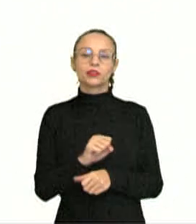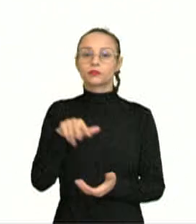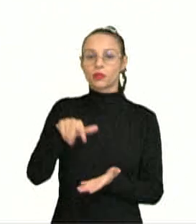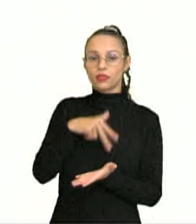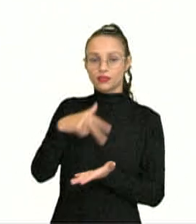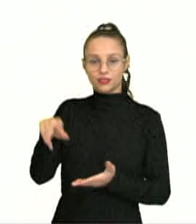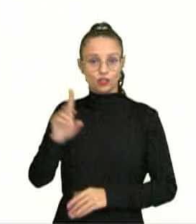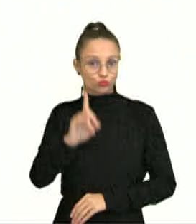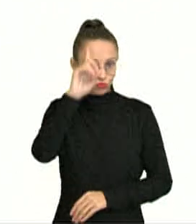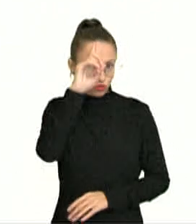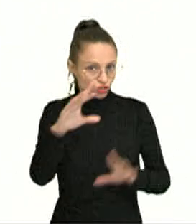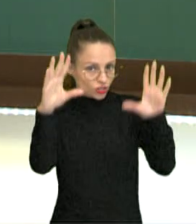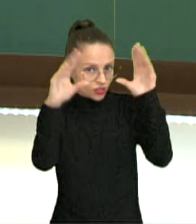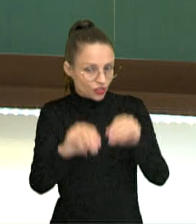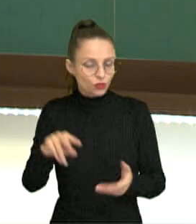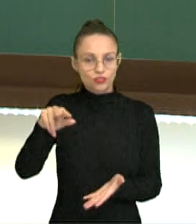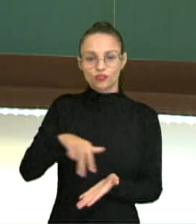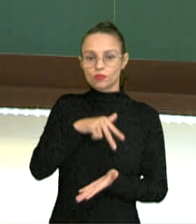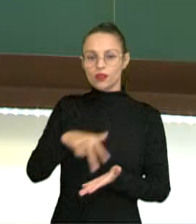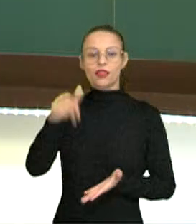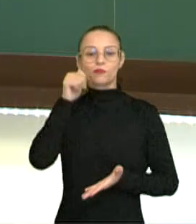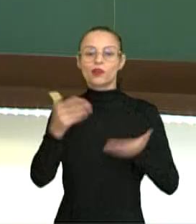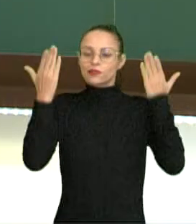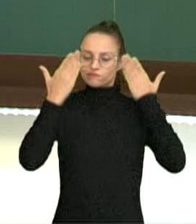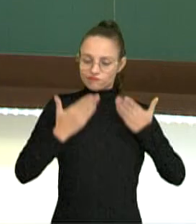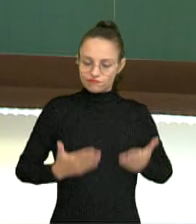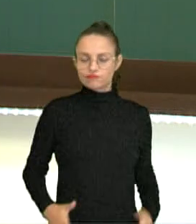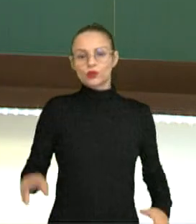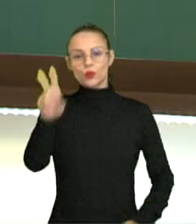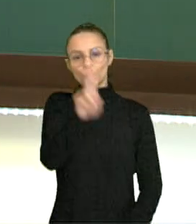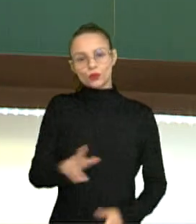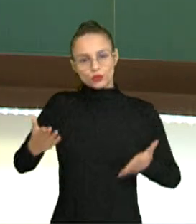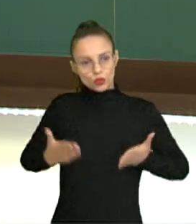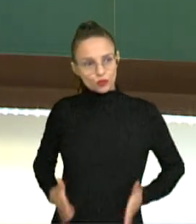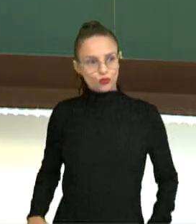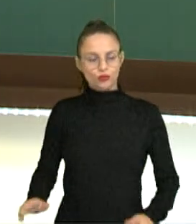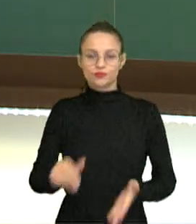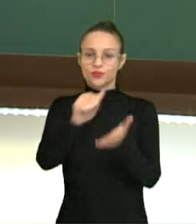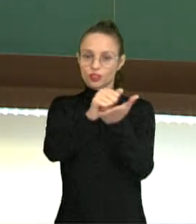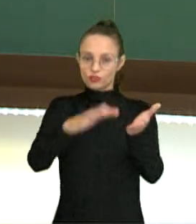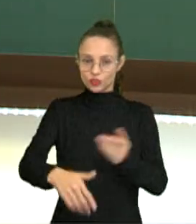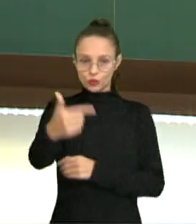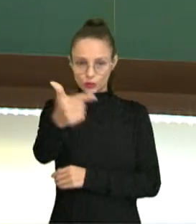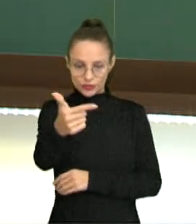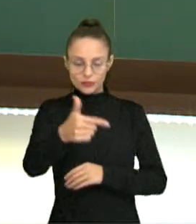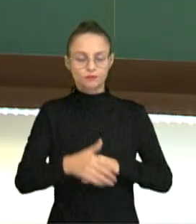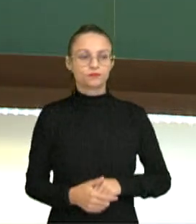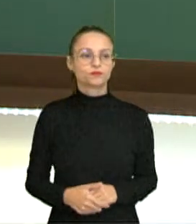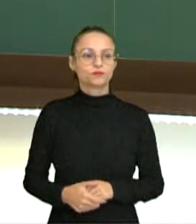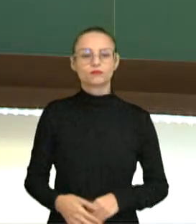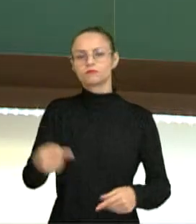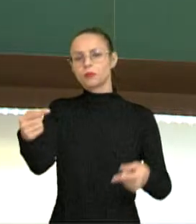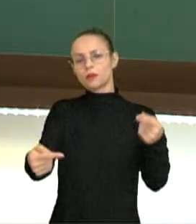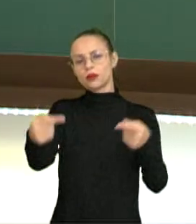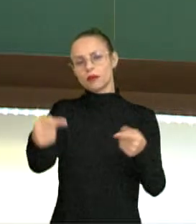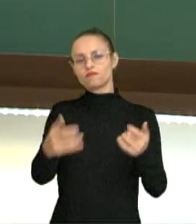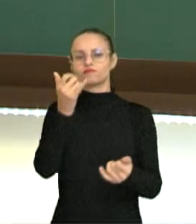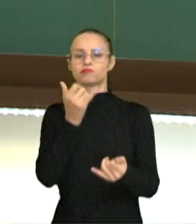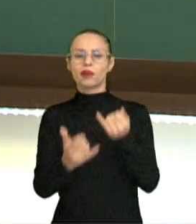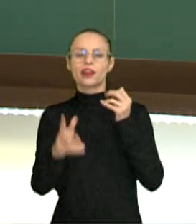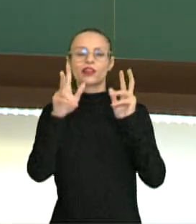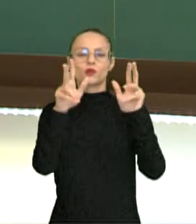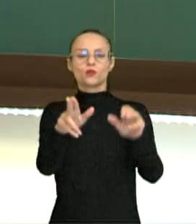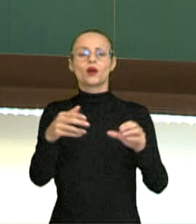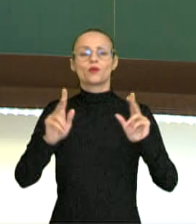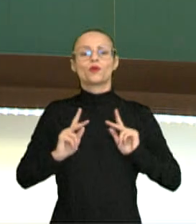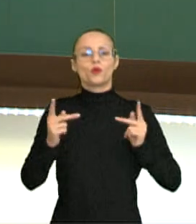a noite do baile e a baronesa vestiu-se. Atividade 2. A discussão apresenta caráter